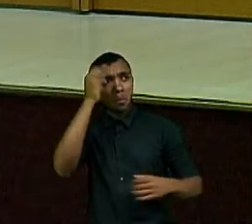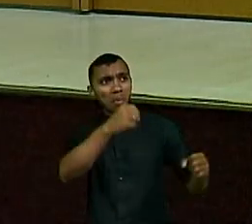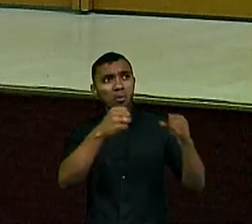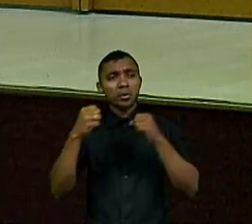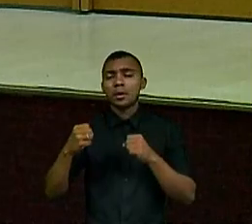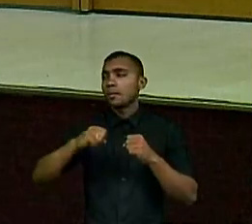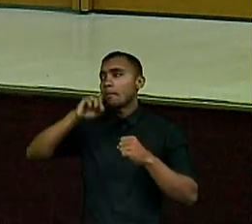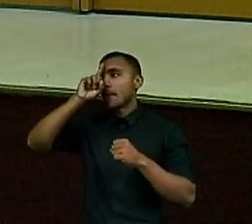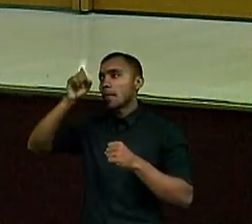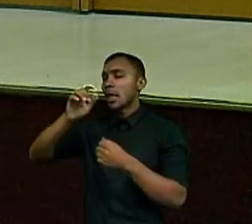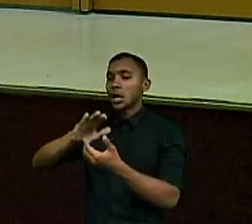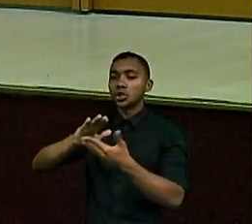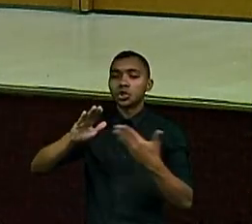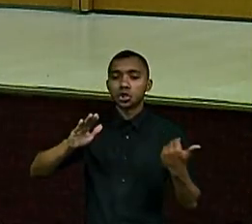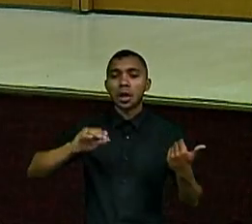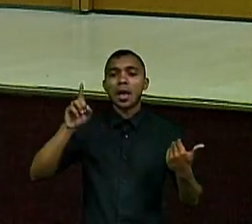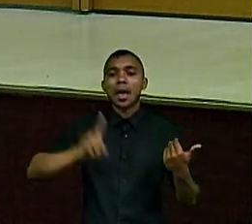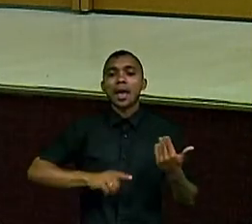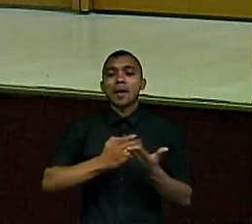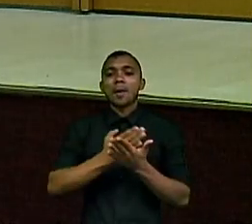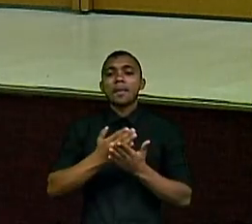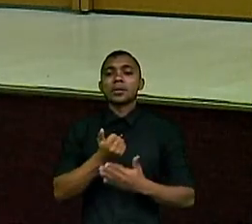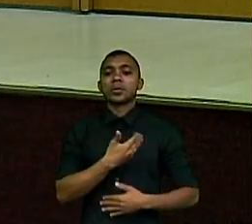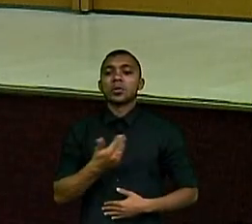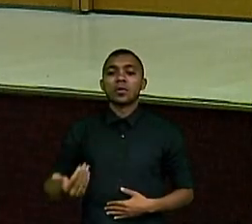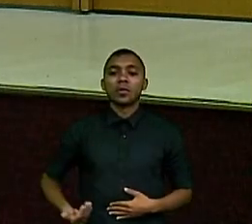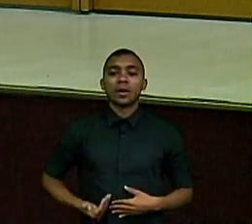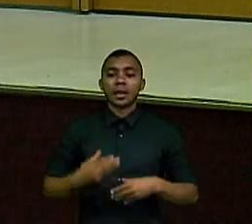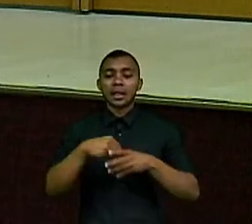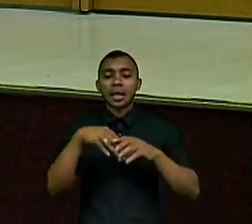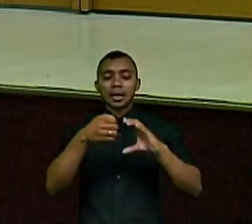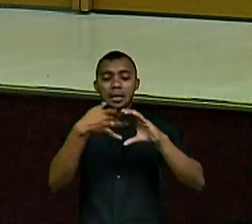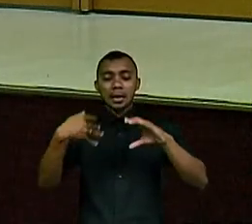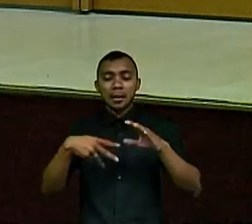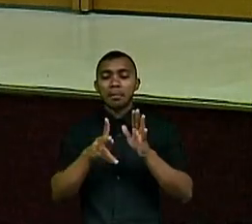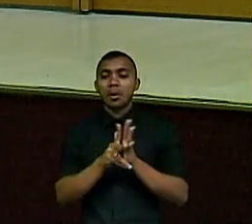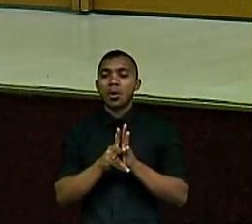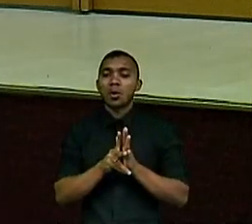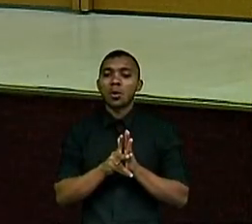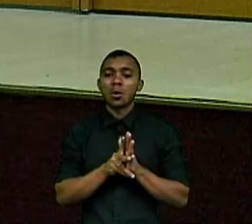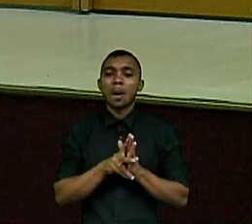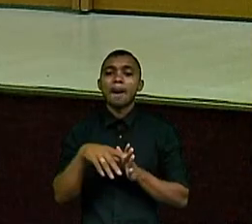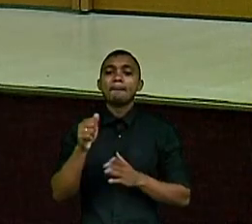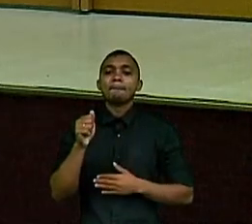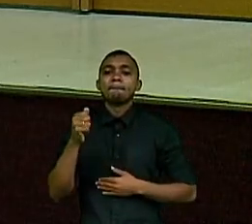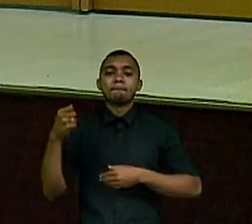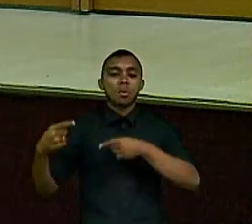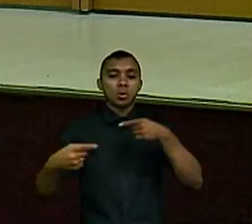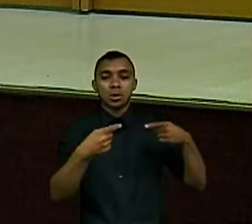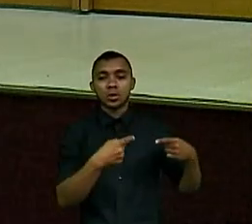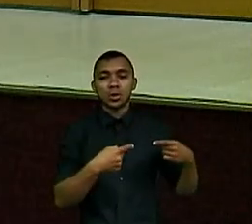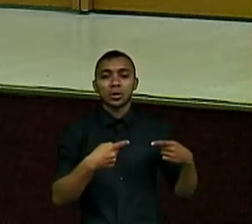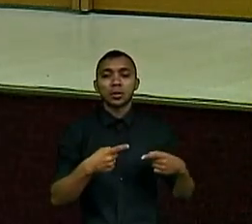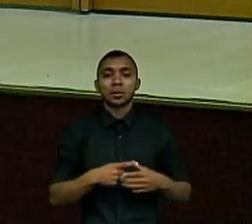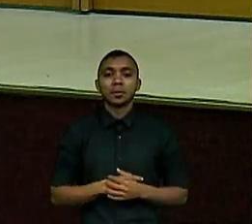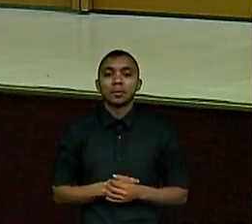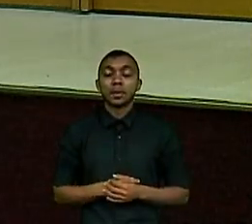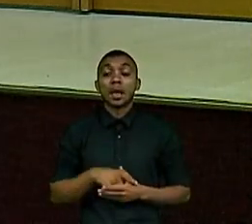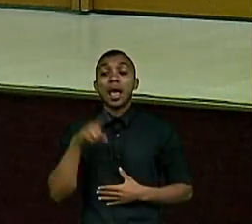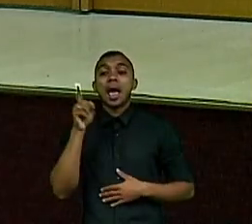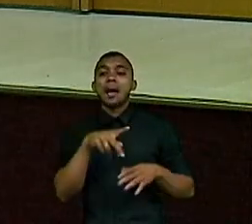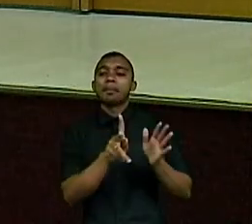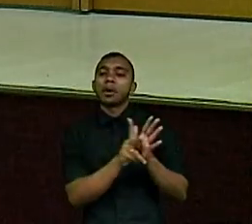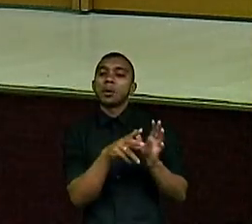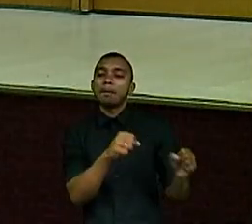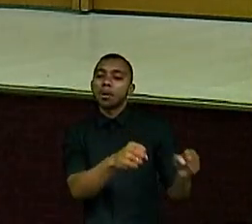institui um governo baseado em princípios republicanos res públicos coisa do Povo poder do Povo agora